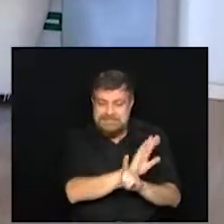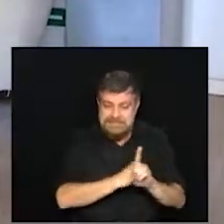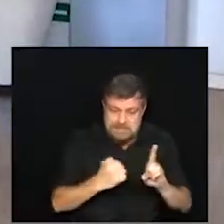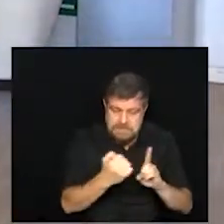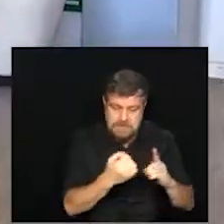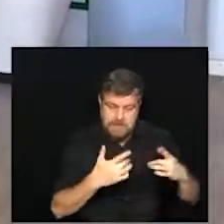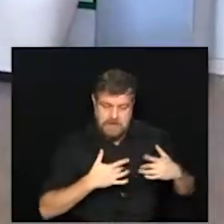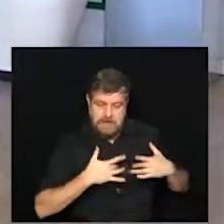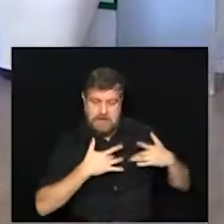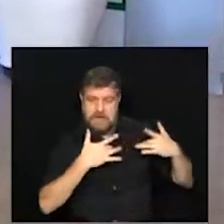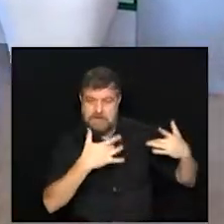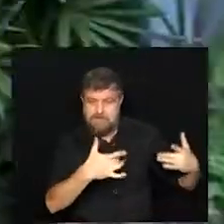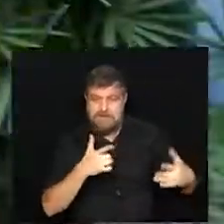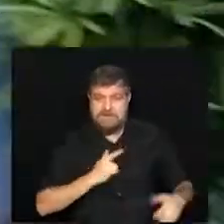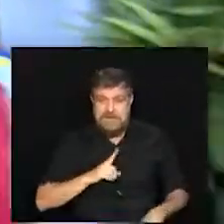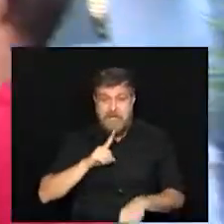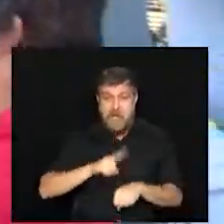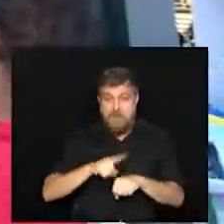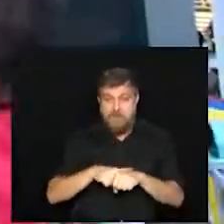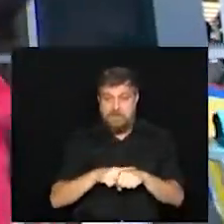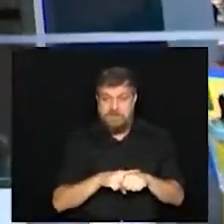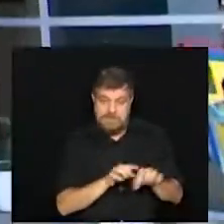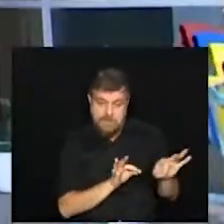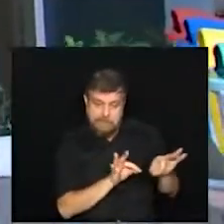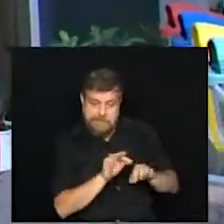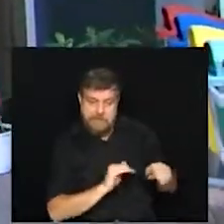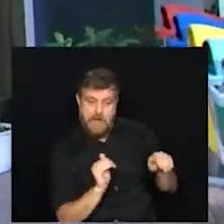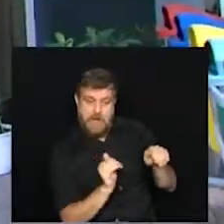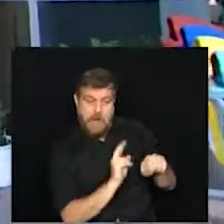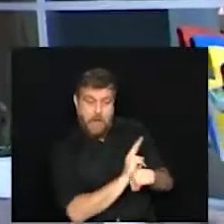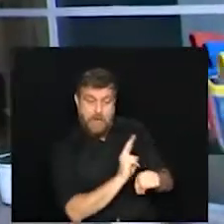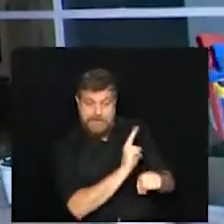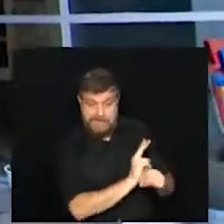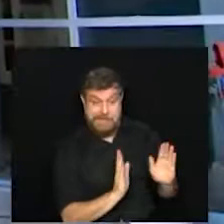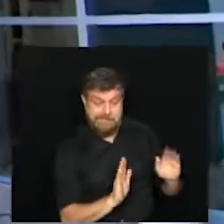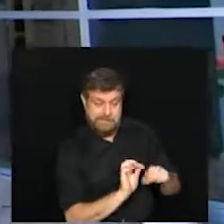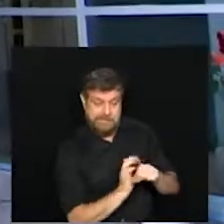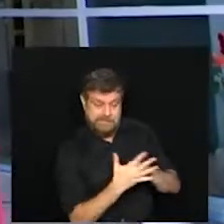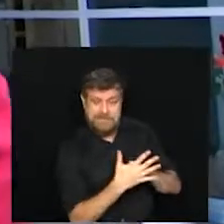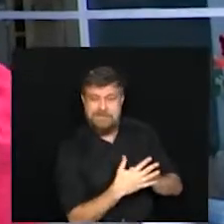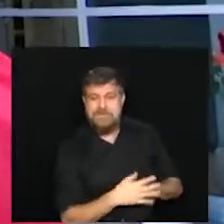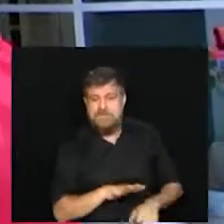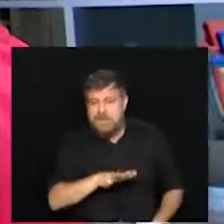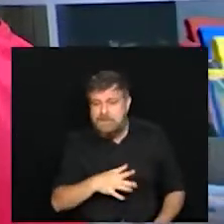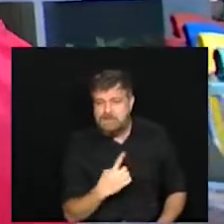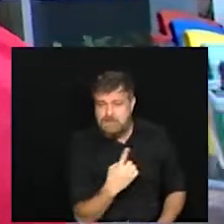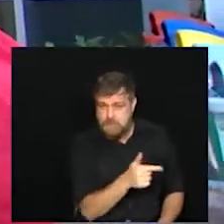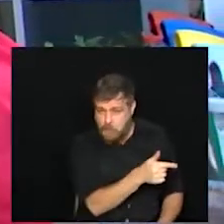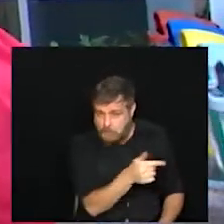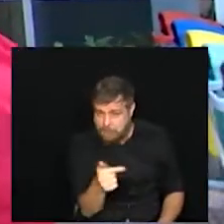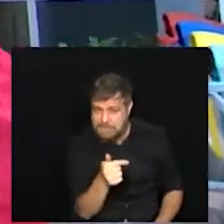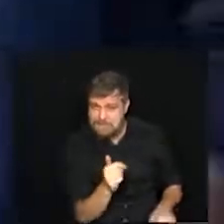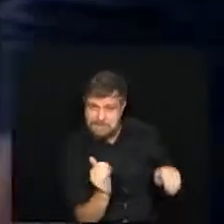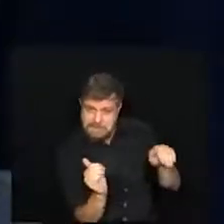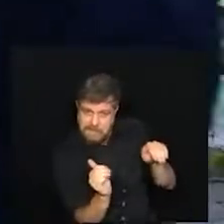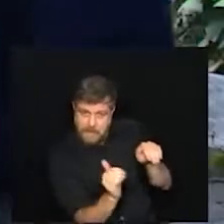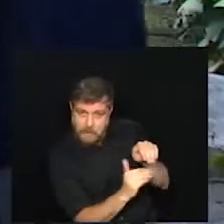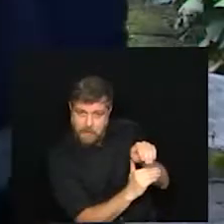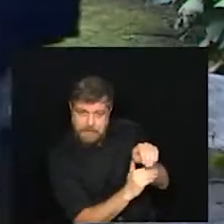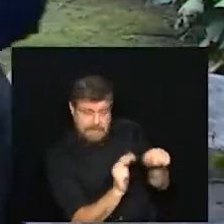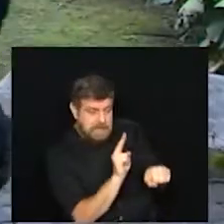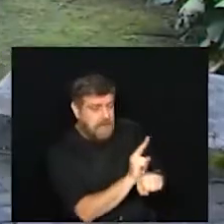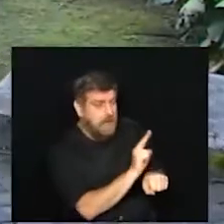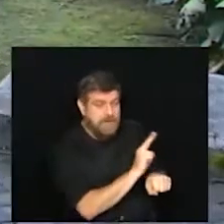doações passam por um período de quarentena em função da pandemia. Elas ficam durante uma semana como medida